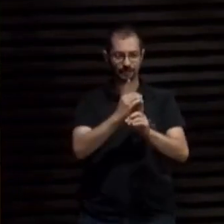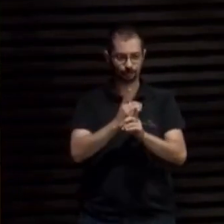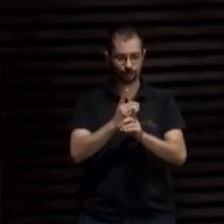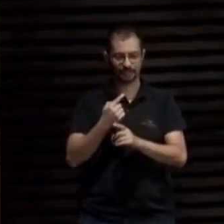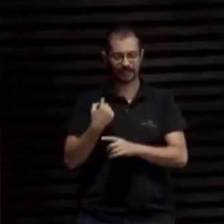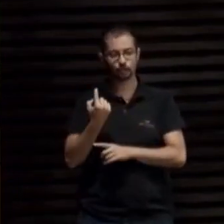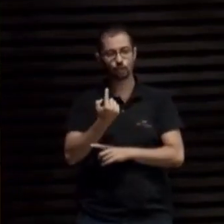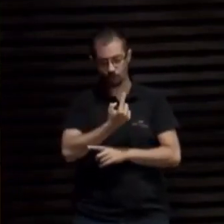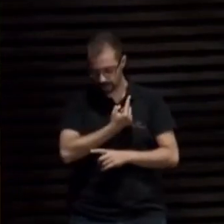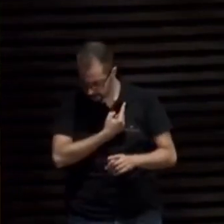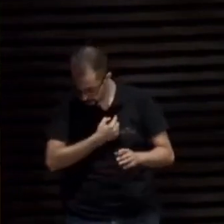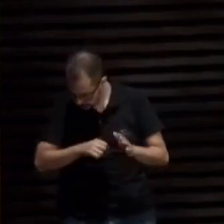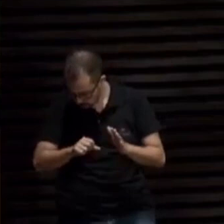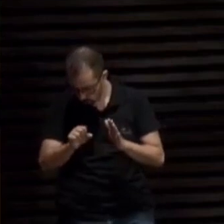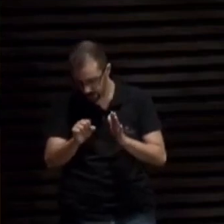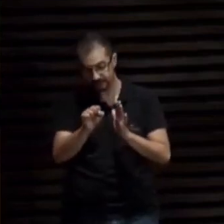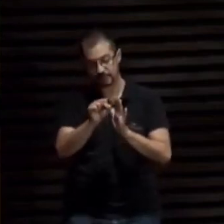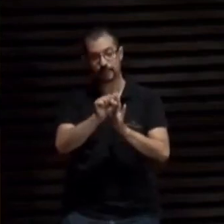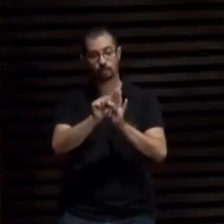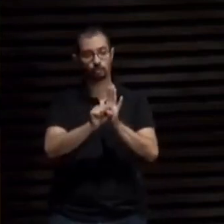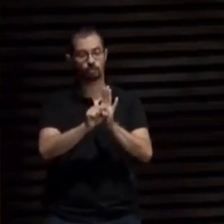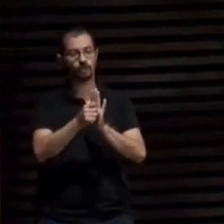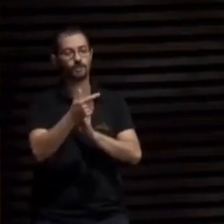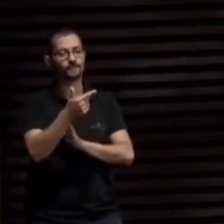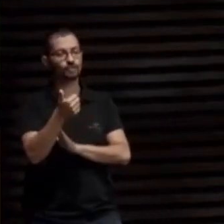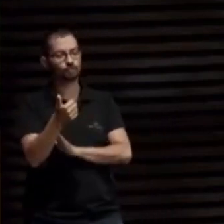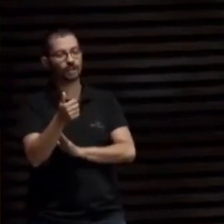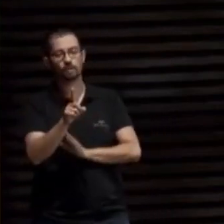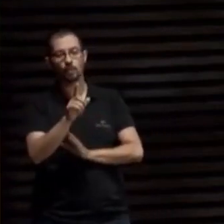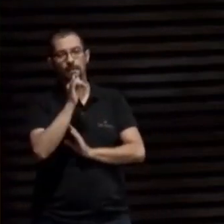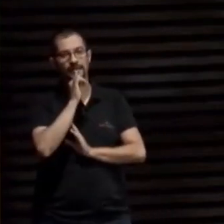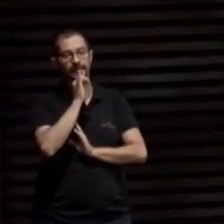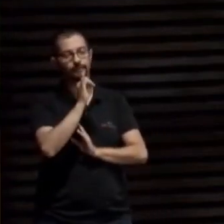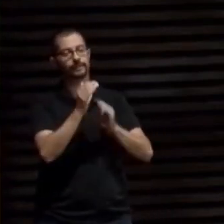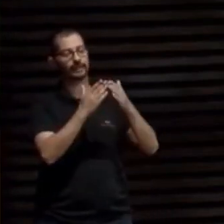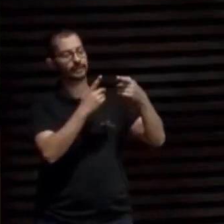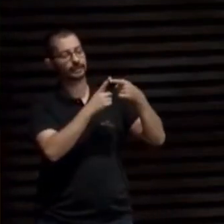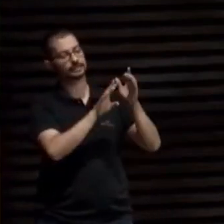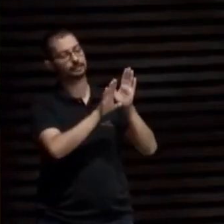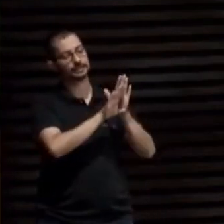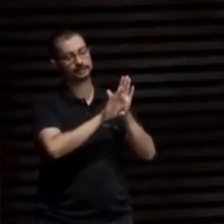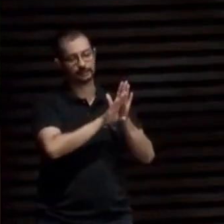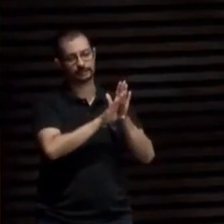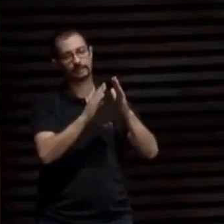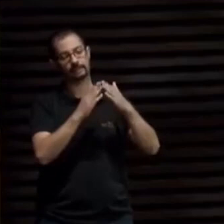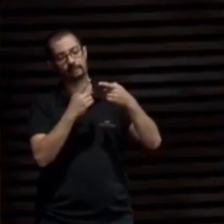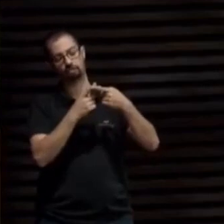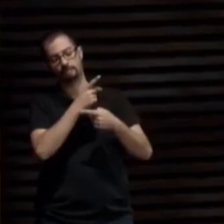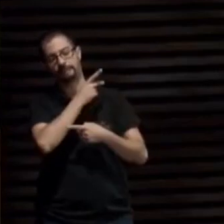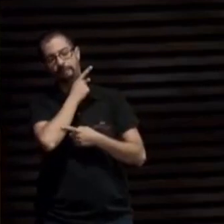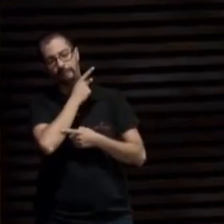todos sejam um, mas não é um da igreja batista, da igreja presbiteriana, da igreja católica. Eu não estou falando de